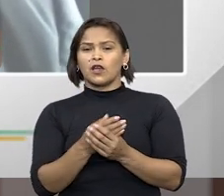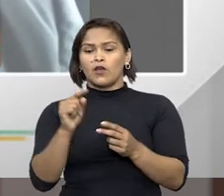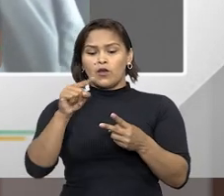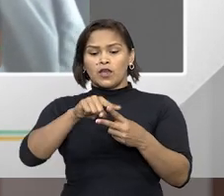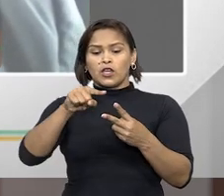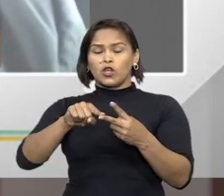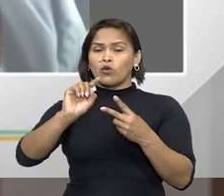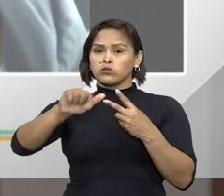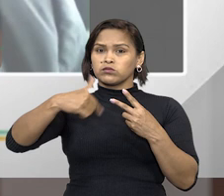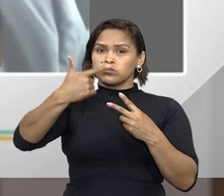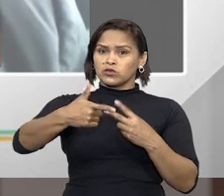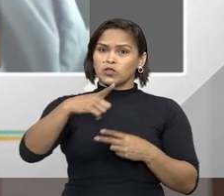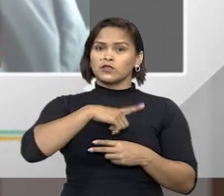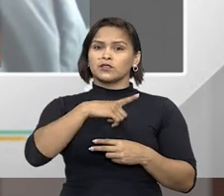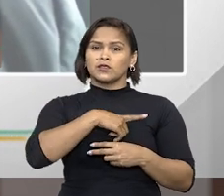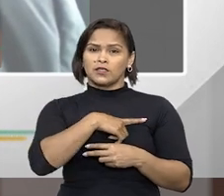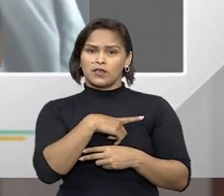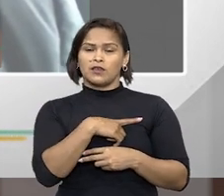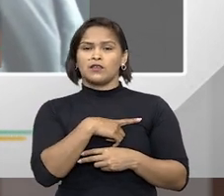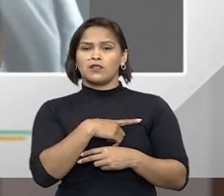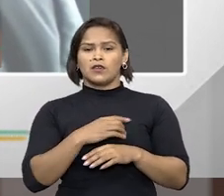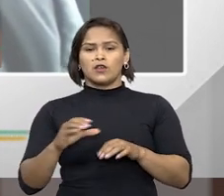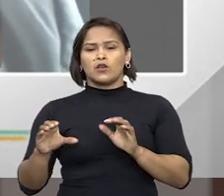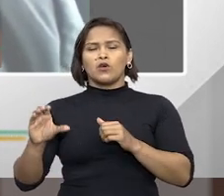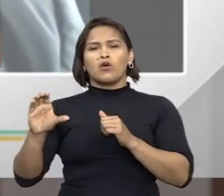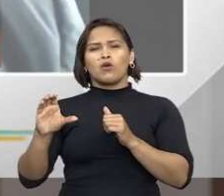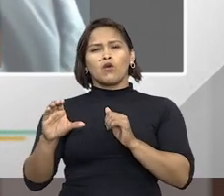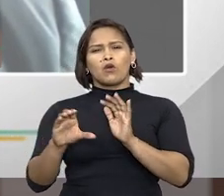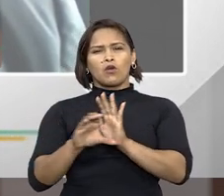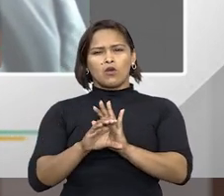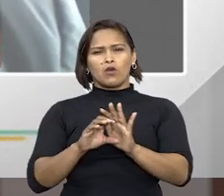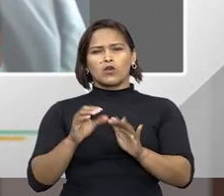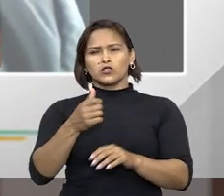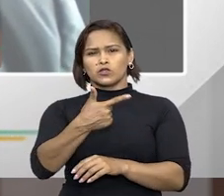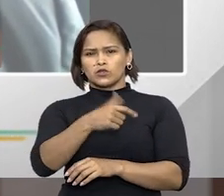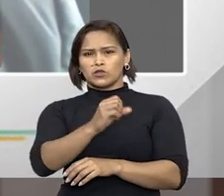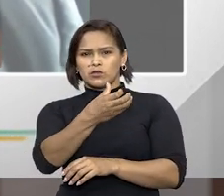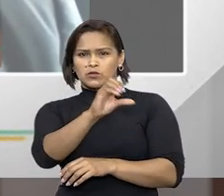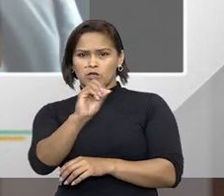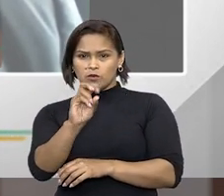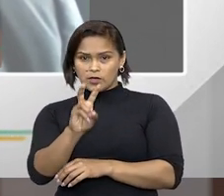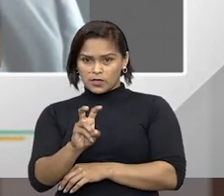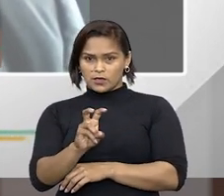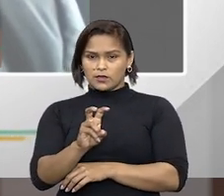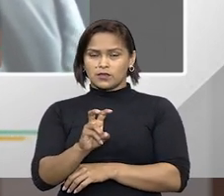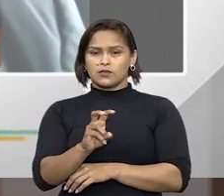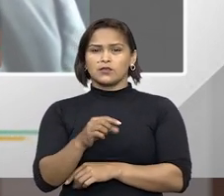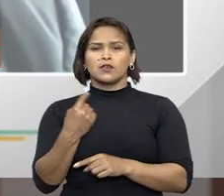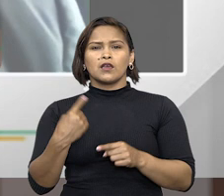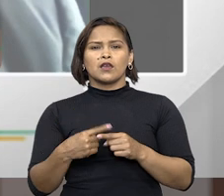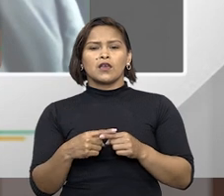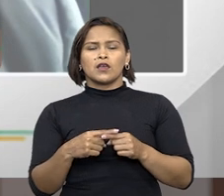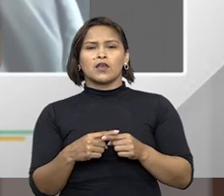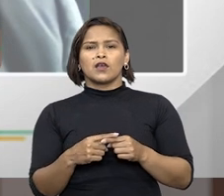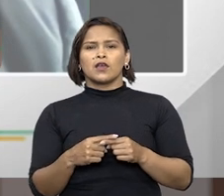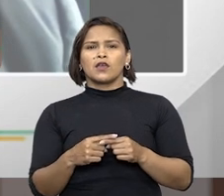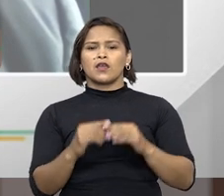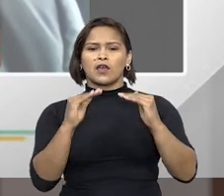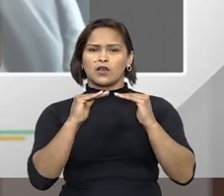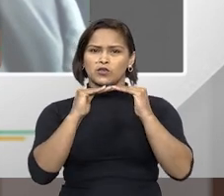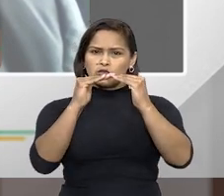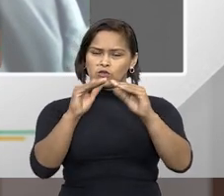estão previstos no Código 2015, Código de Processo Civil 2015, ou seja, a isonomia e a